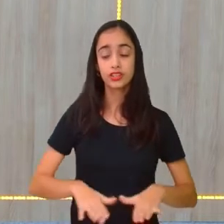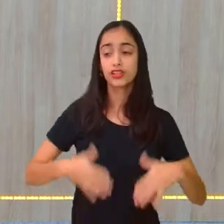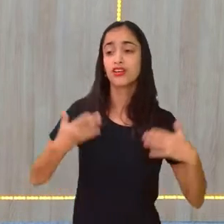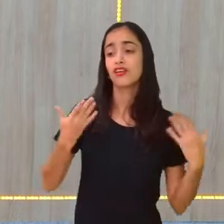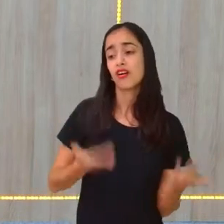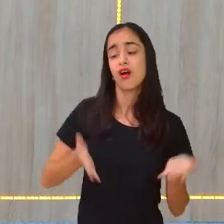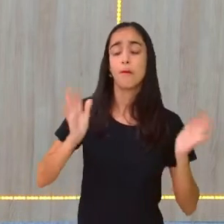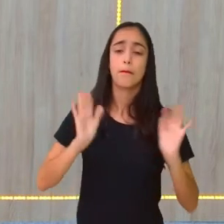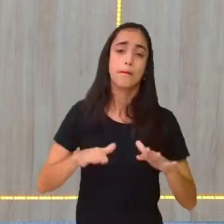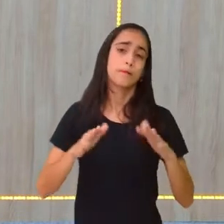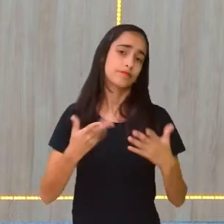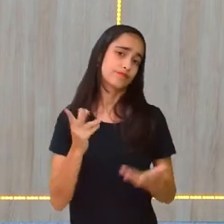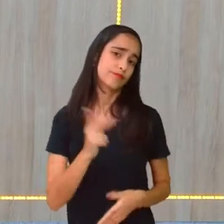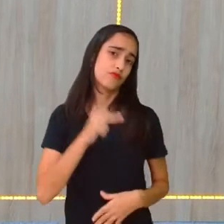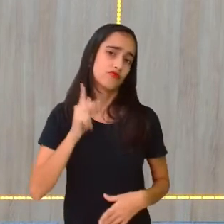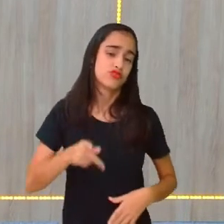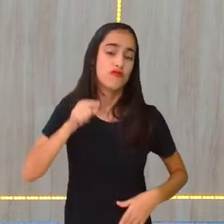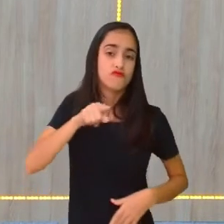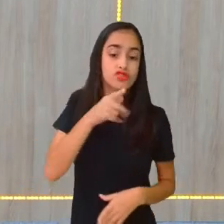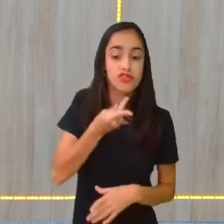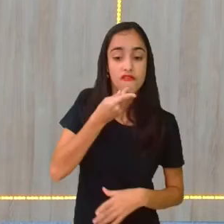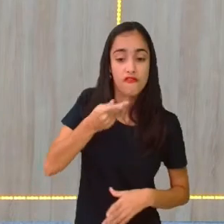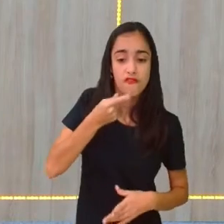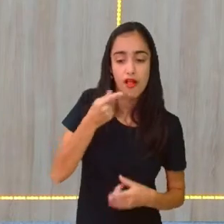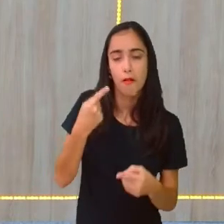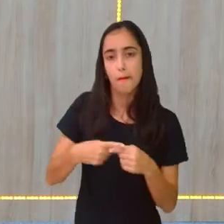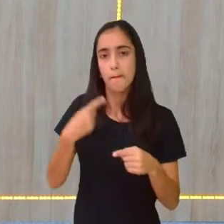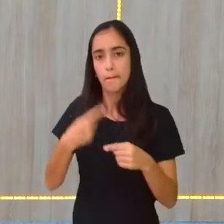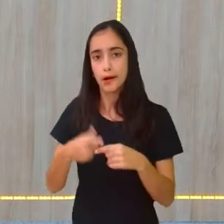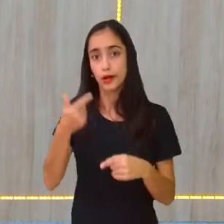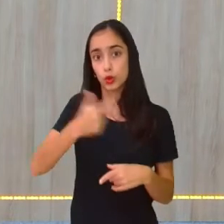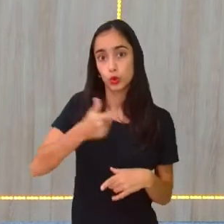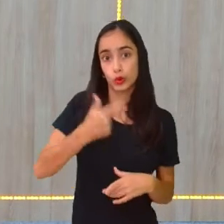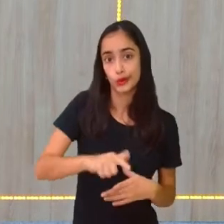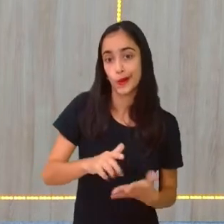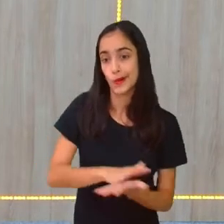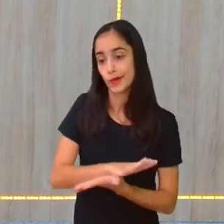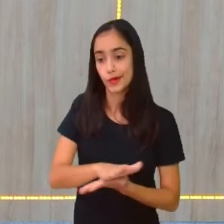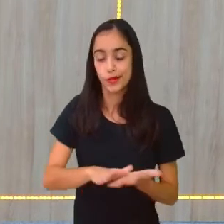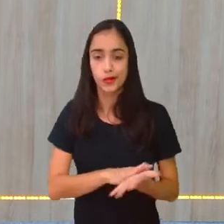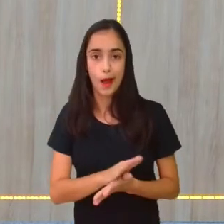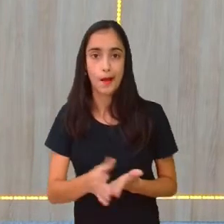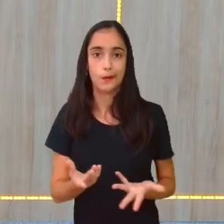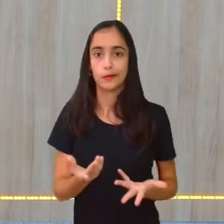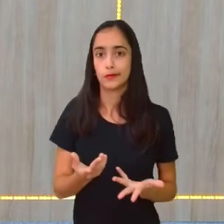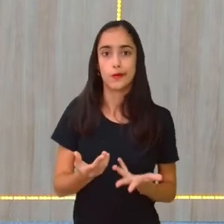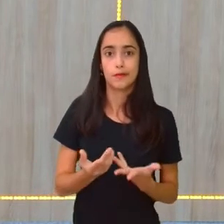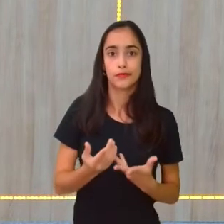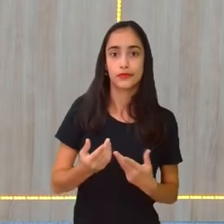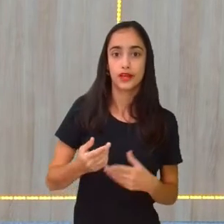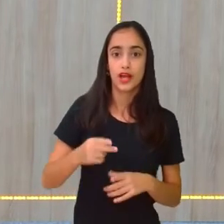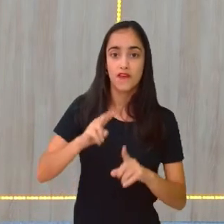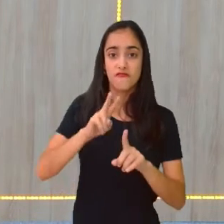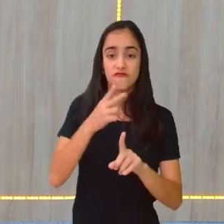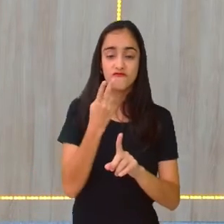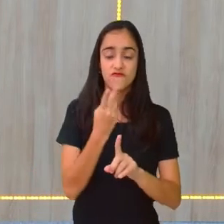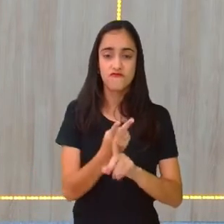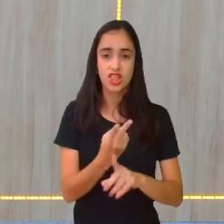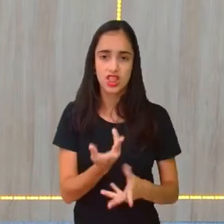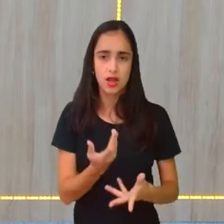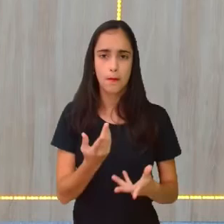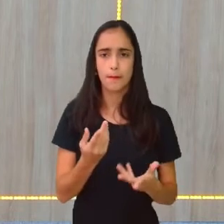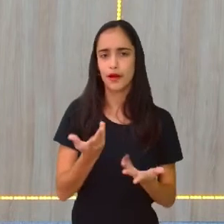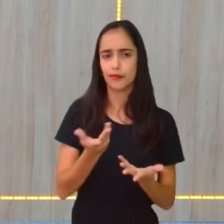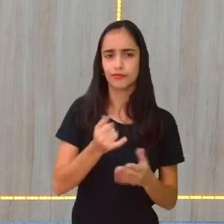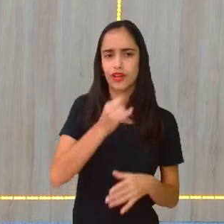senhor diz isso porque o senhor não teve ninguém que foi vítima na sua família de um assassinato, né? E